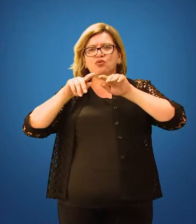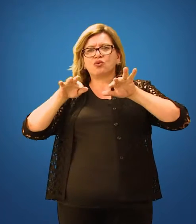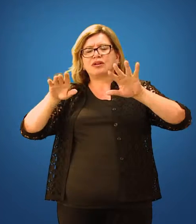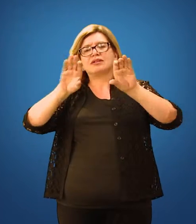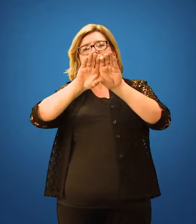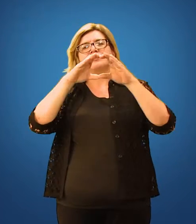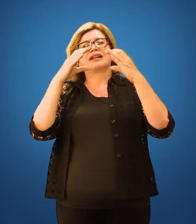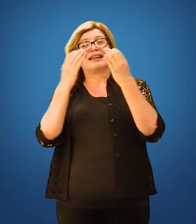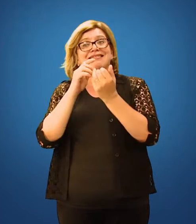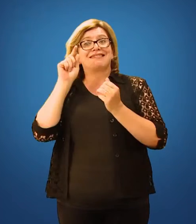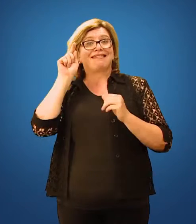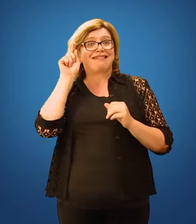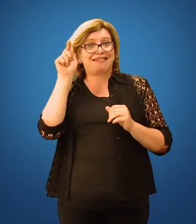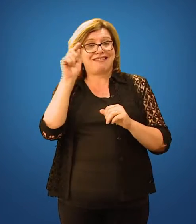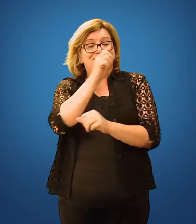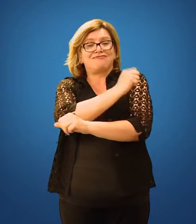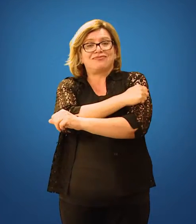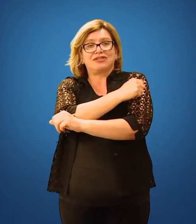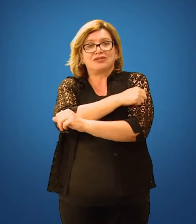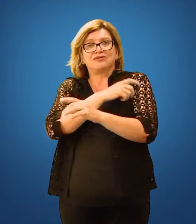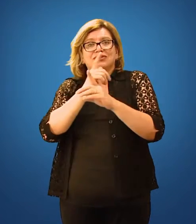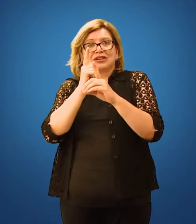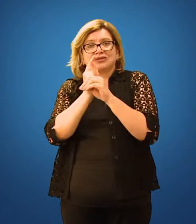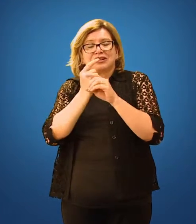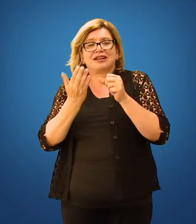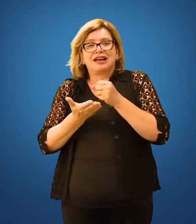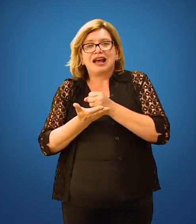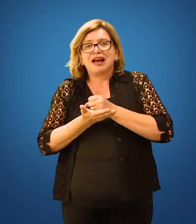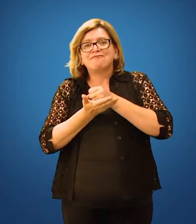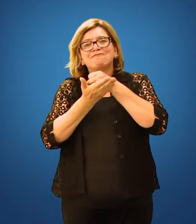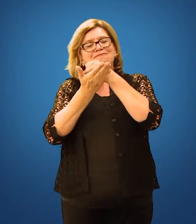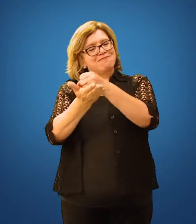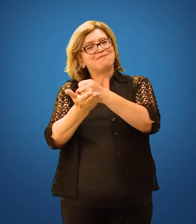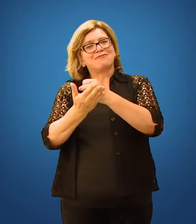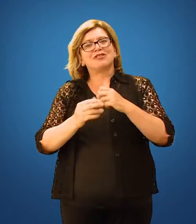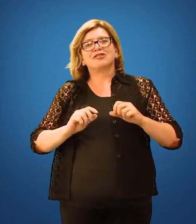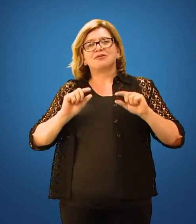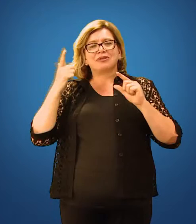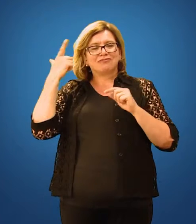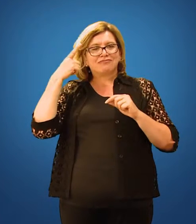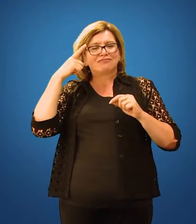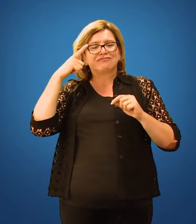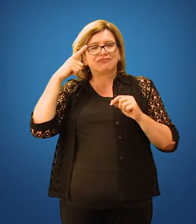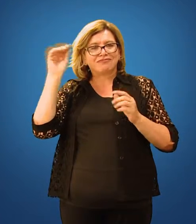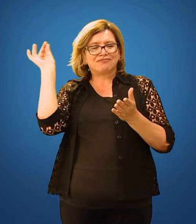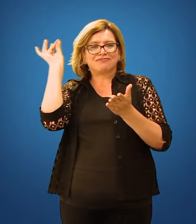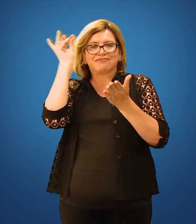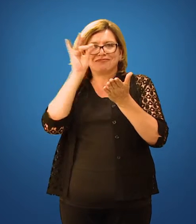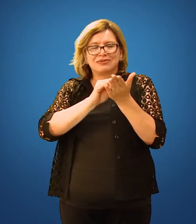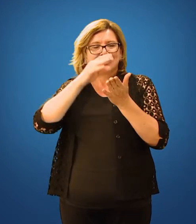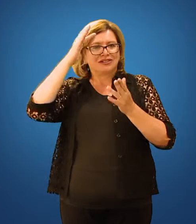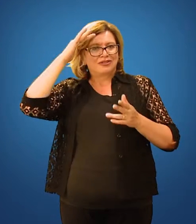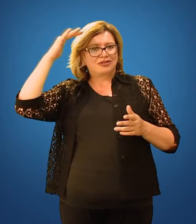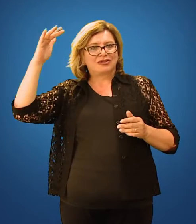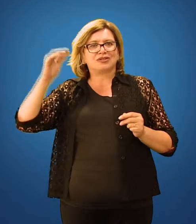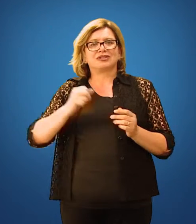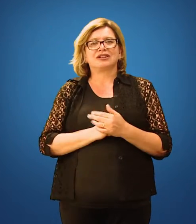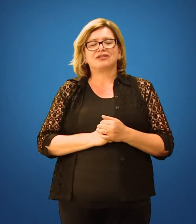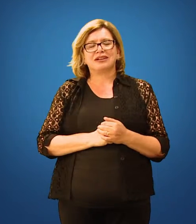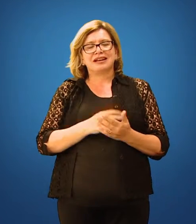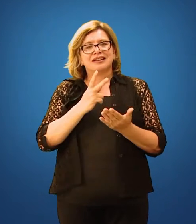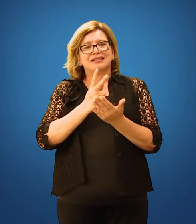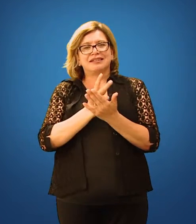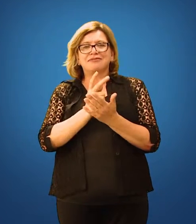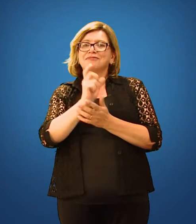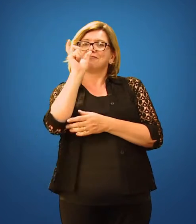E é lá que o aluno vai encontrar suporte para conseguir realizar os seus sonhos. Repensar é a palavra de